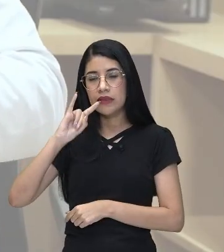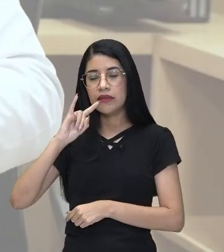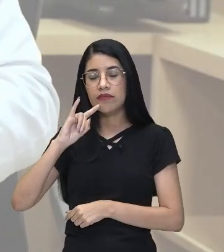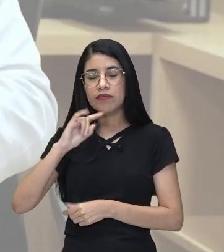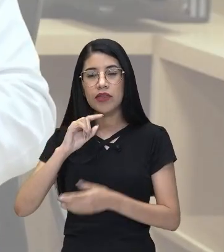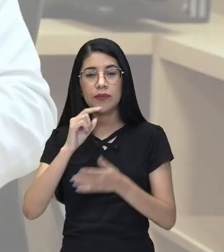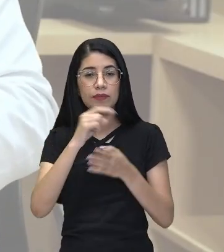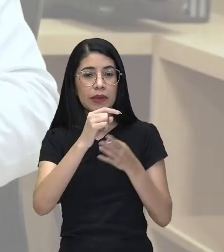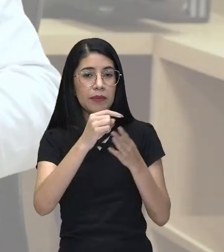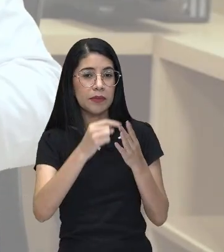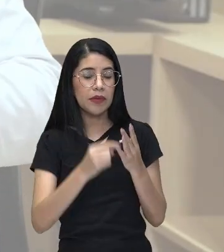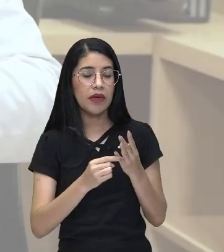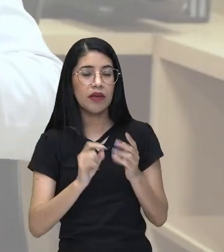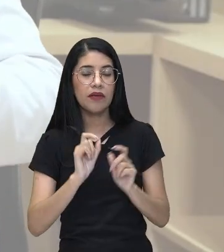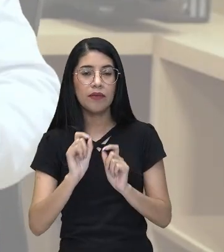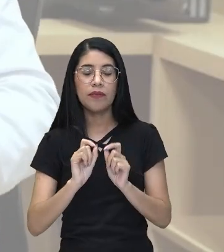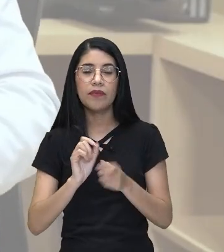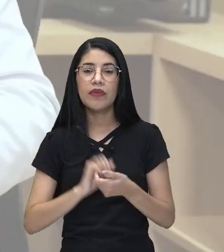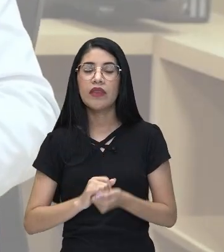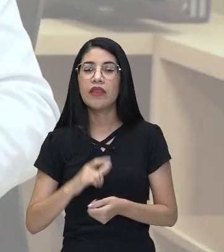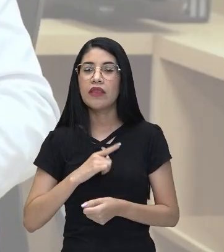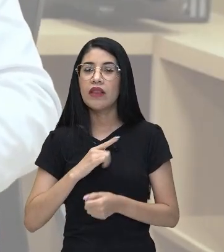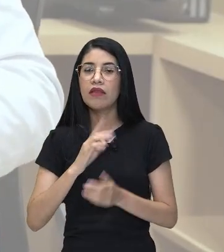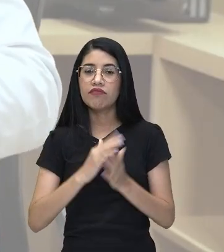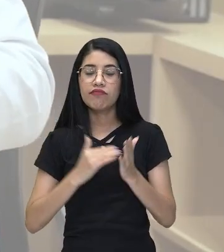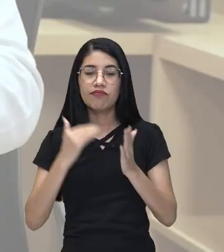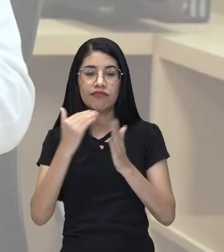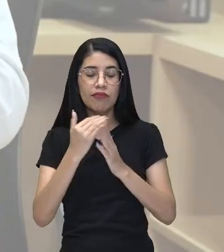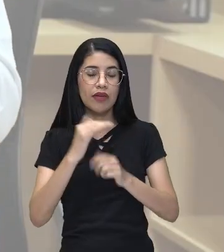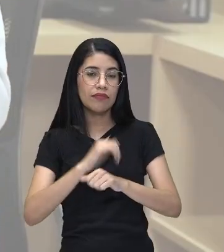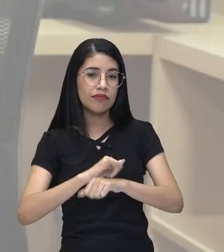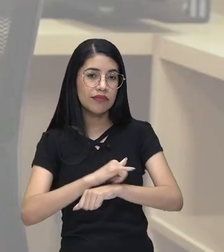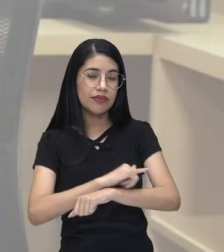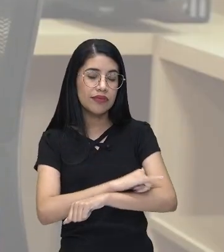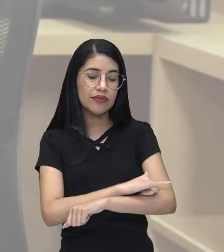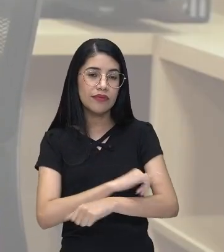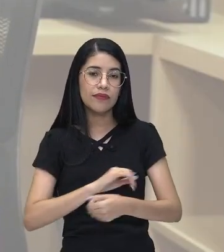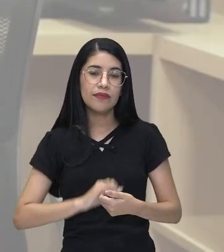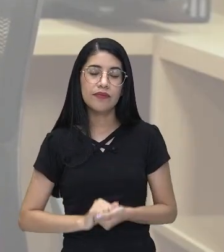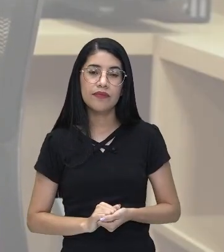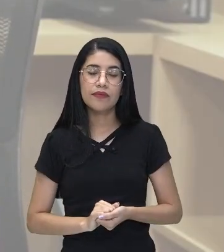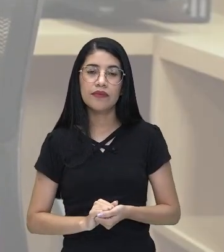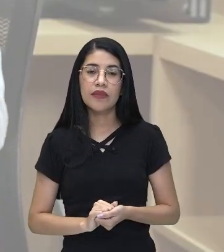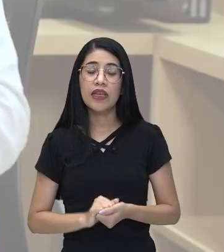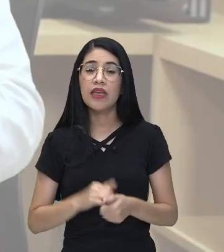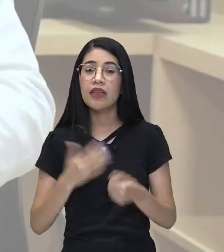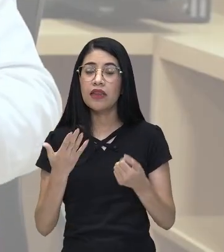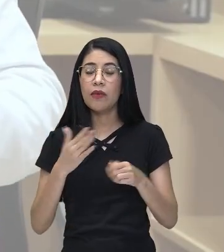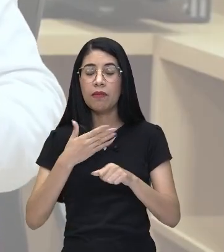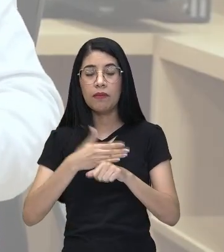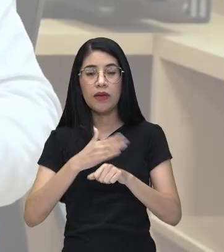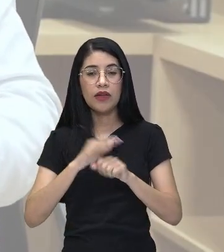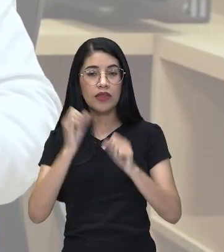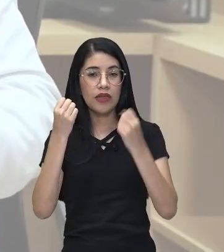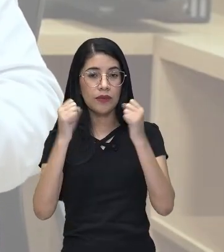são responsáveis pelo excesso de peso. E o exercício físico